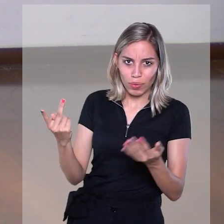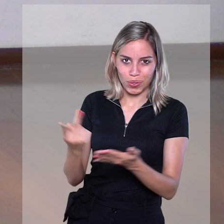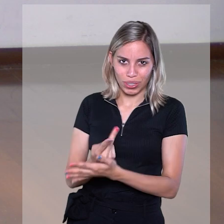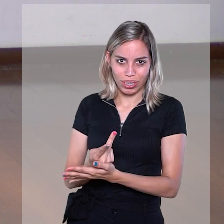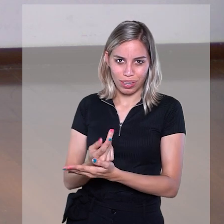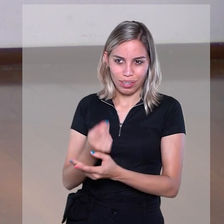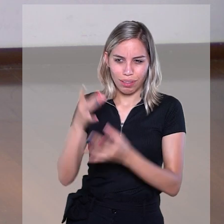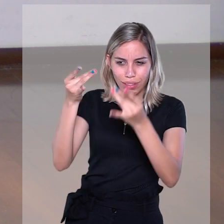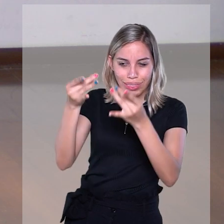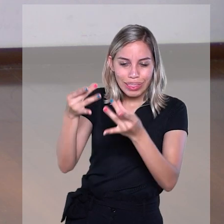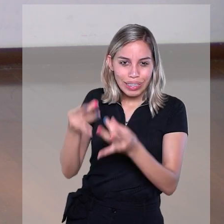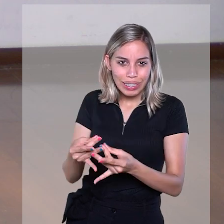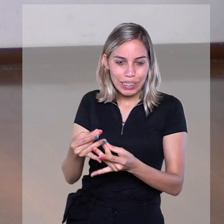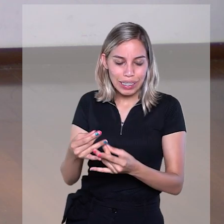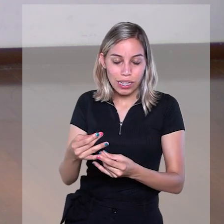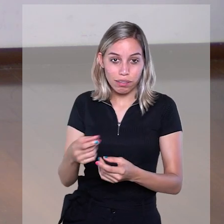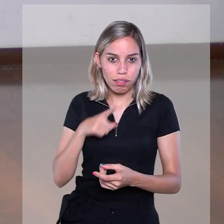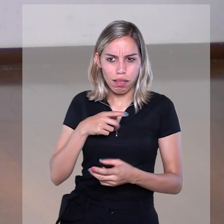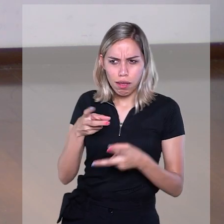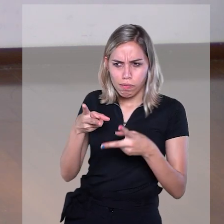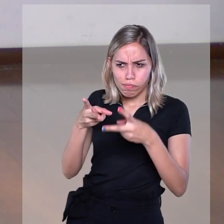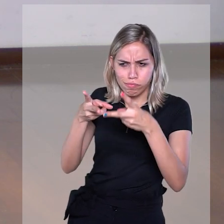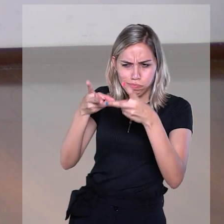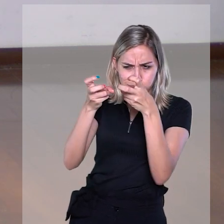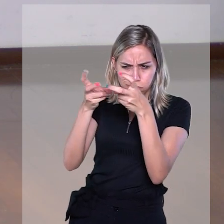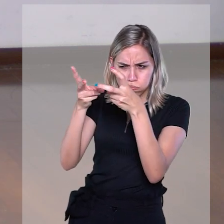os demais planos perceptivos, né? É um olhar